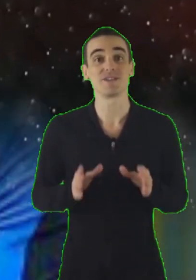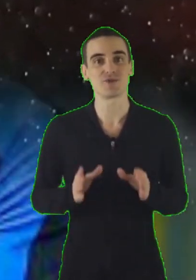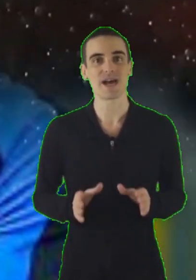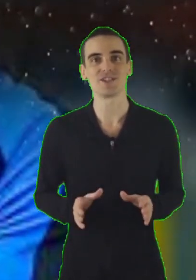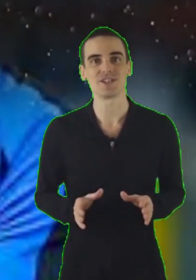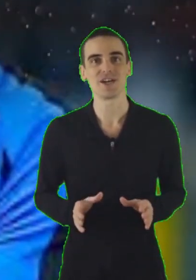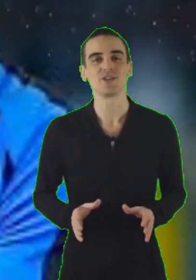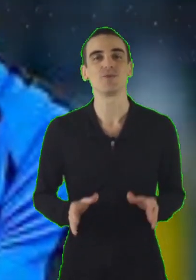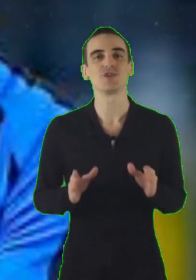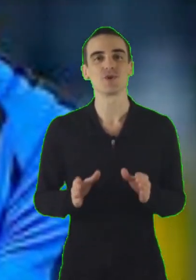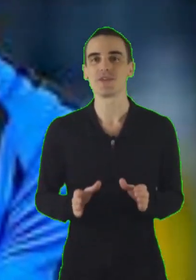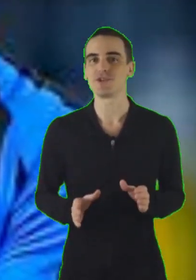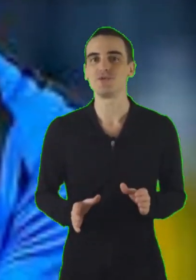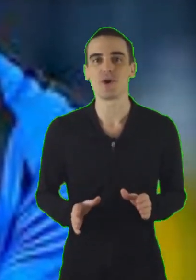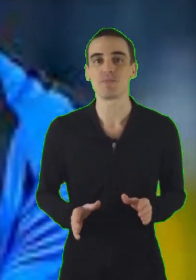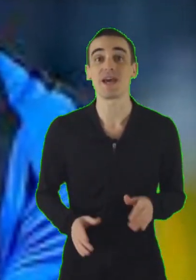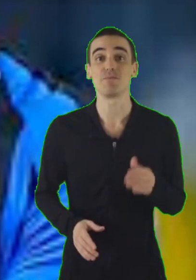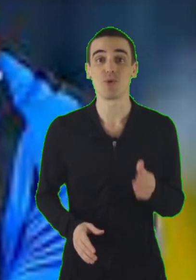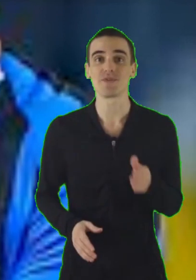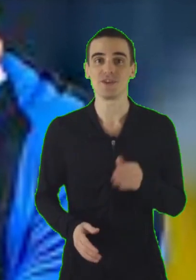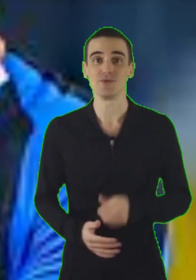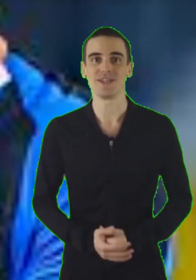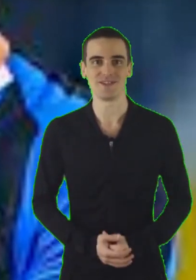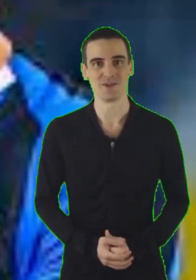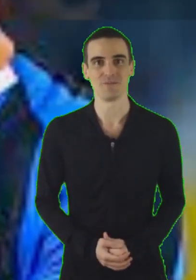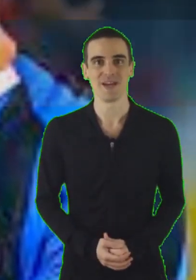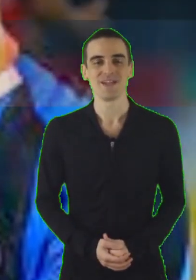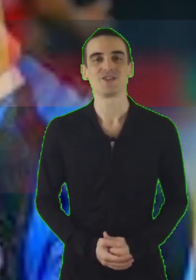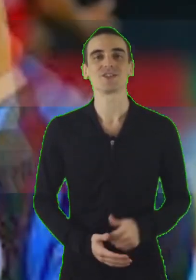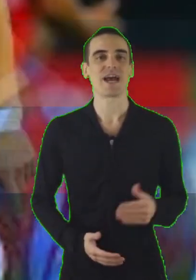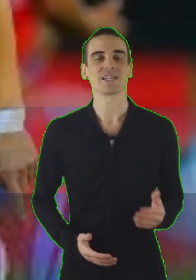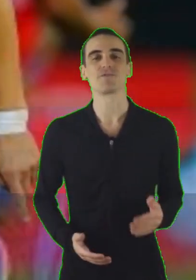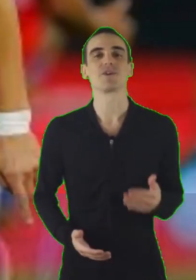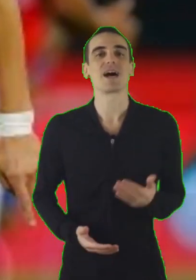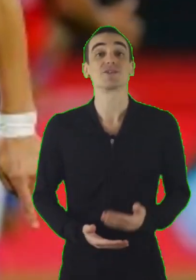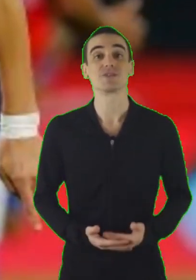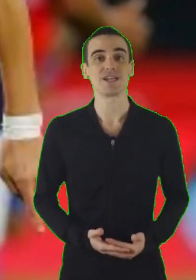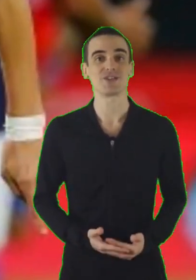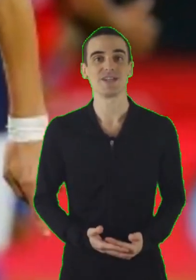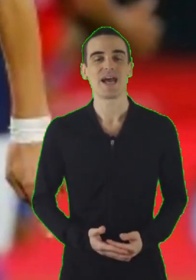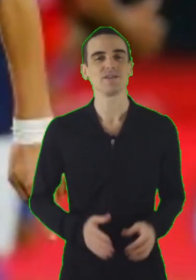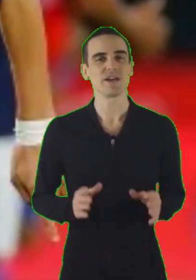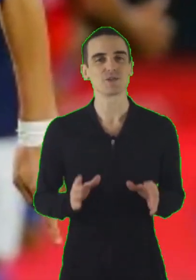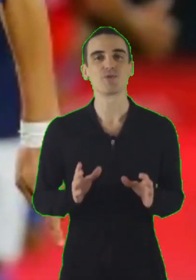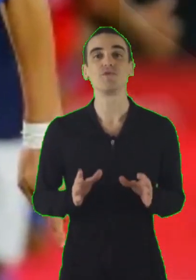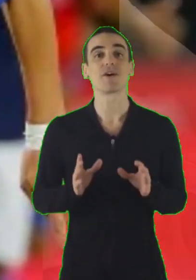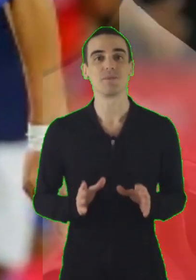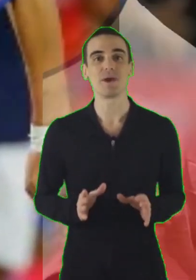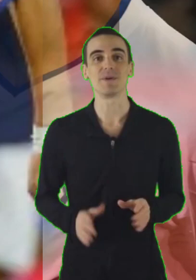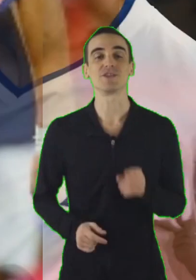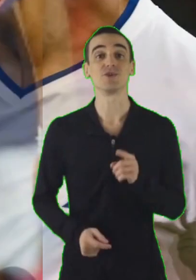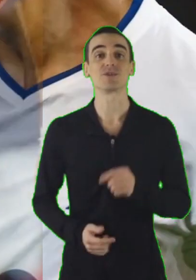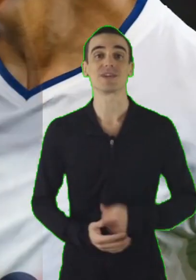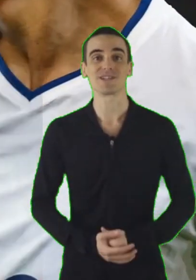a possibilidade de trazer um nome de sua envergadura para o futebol brasileiro demonstra a determinação do Cruzeiro em consolidar seu retorno aos holofotes do cenário